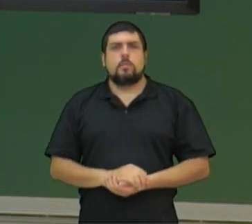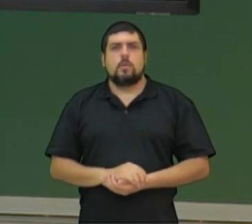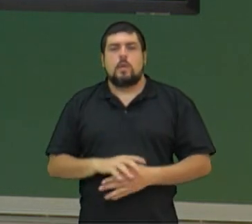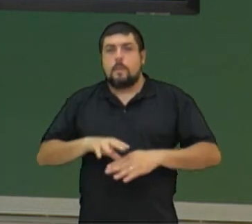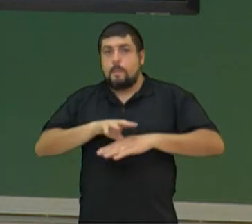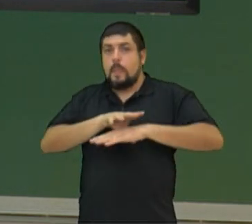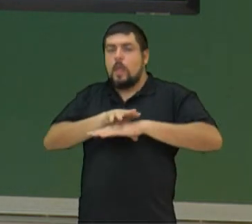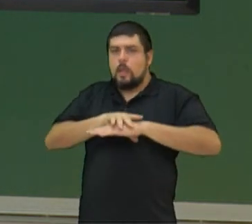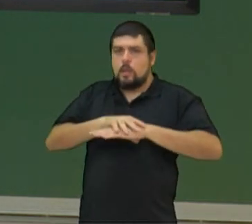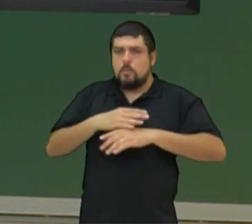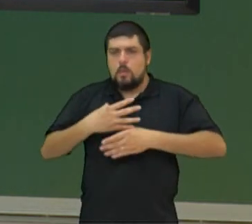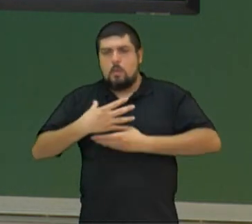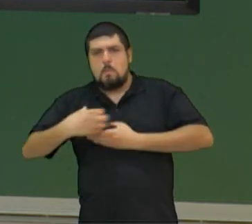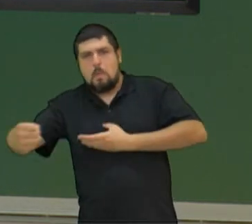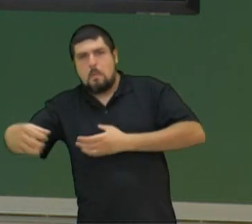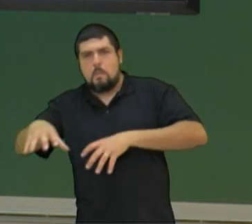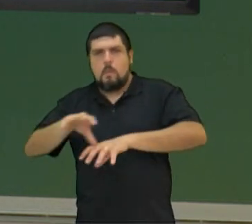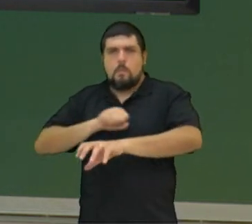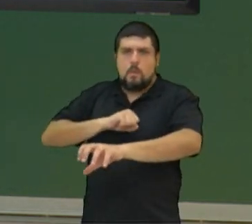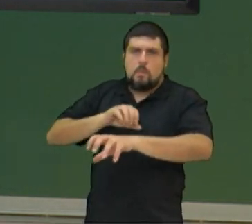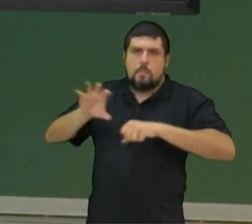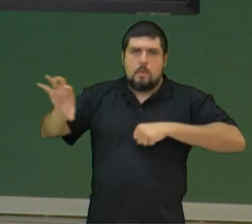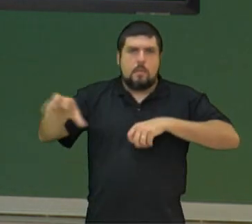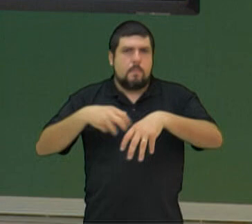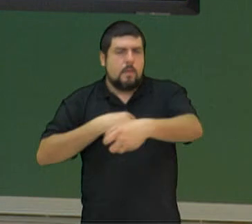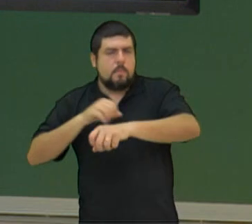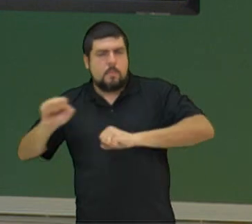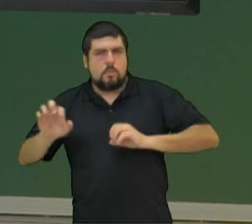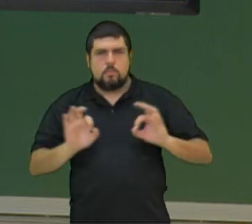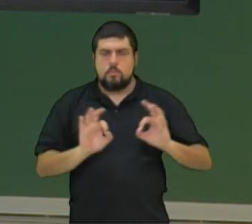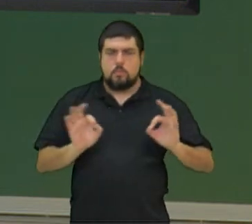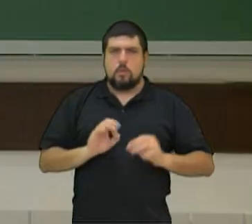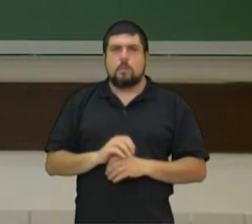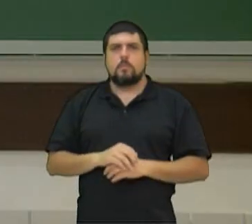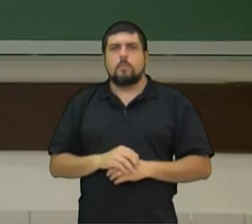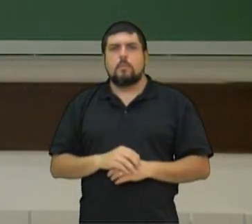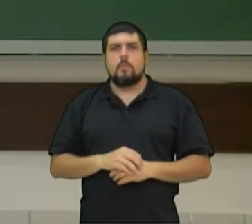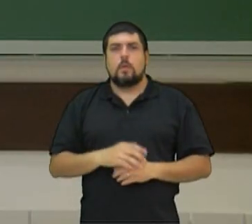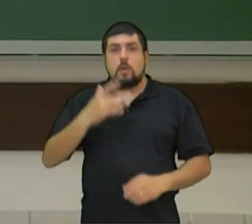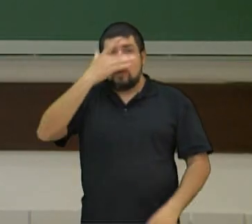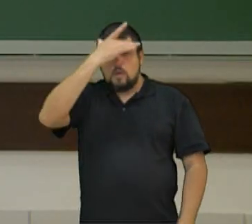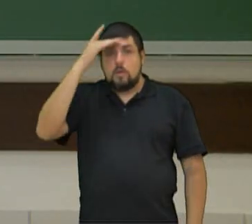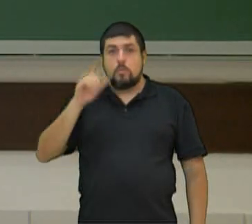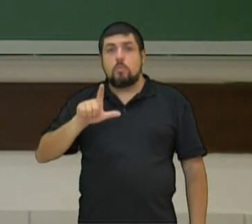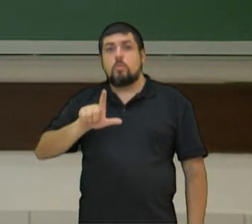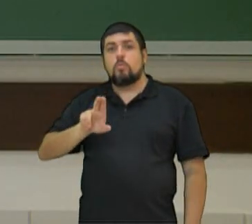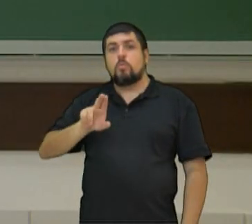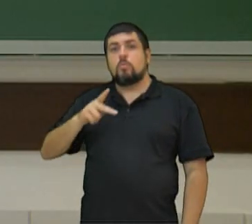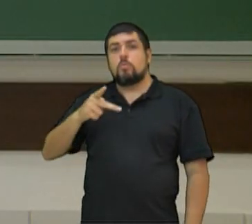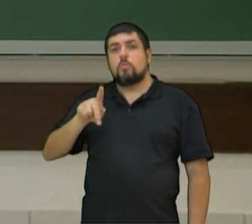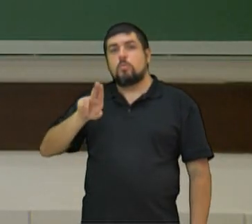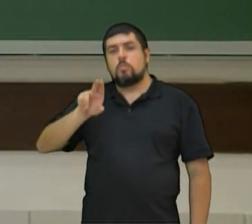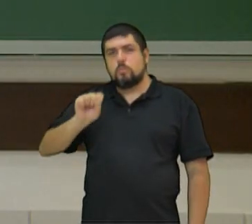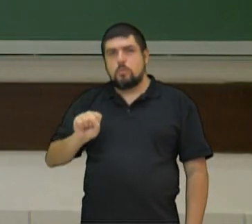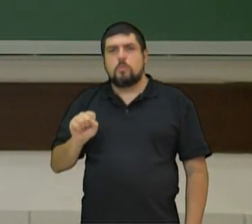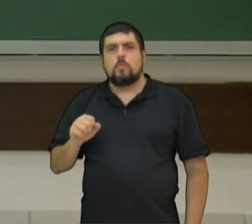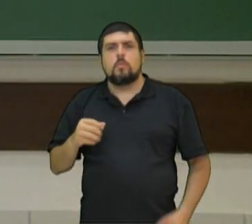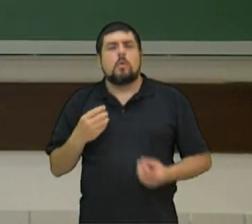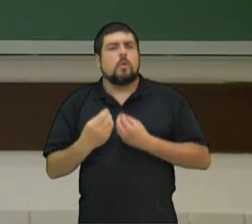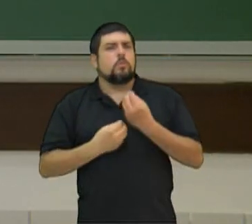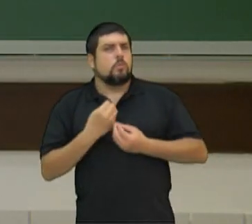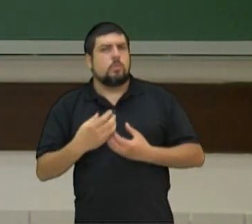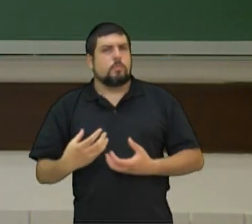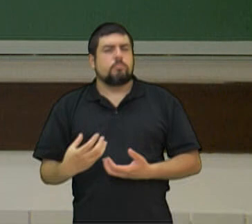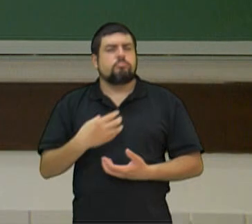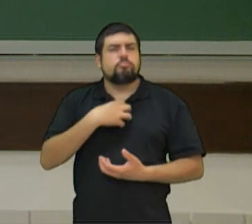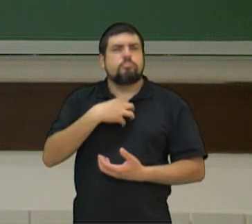de pessoa para pessoa, tá? E a pessoa que tem lúpus, geralmente ela vai ter sintomas